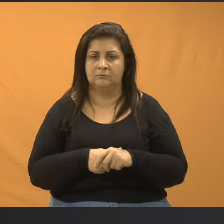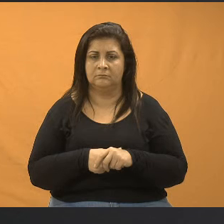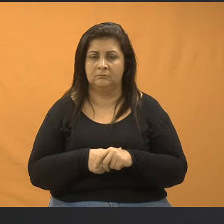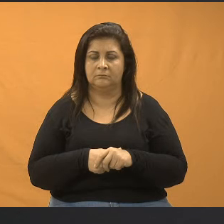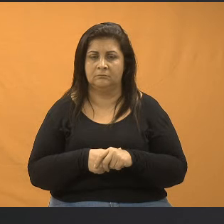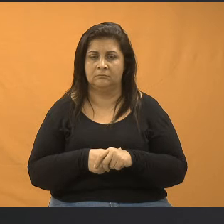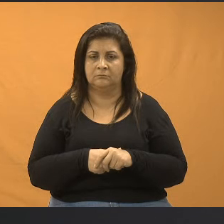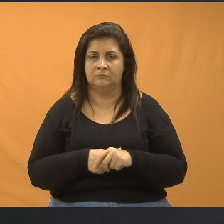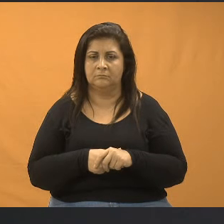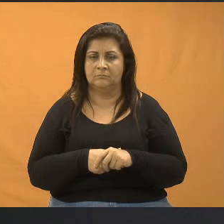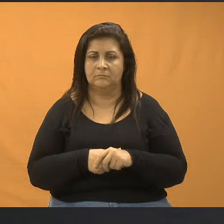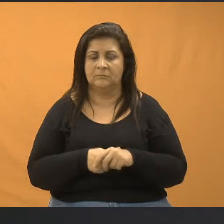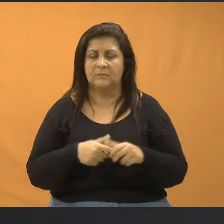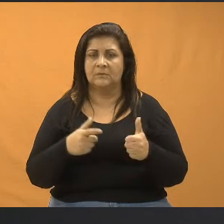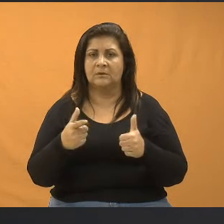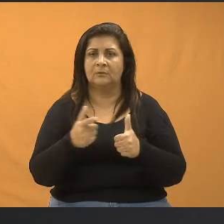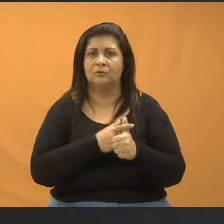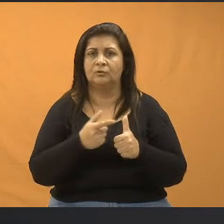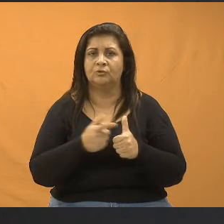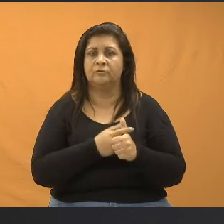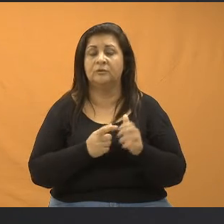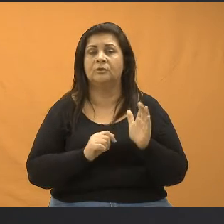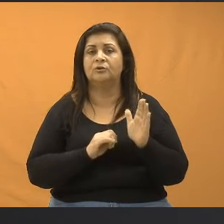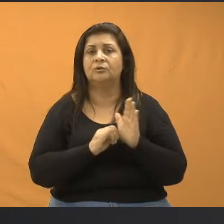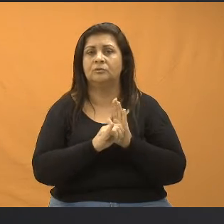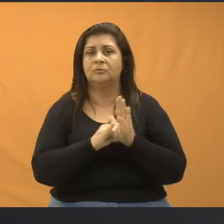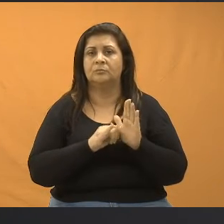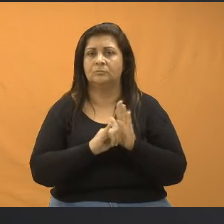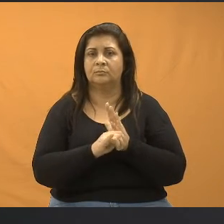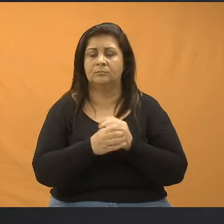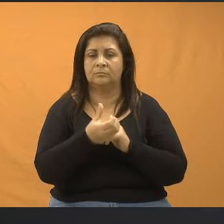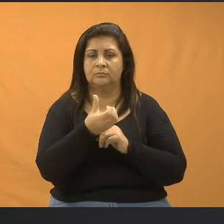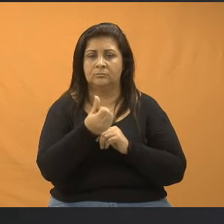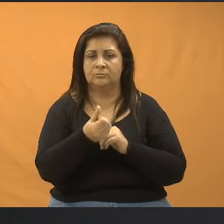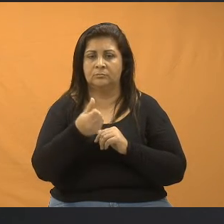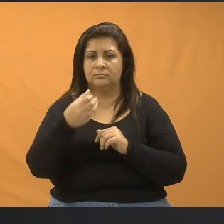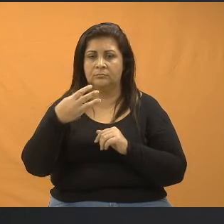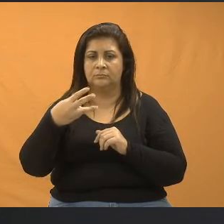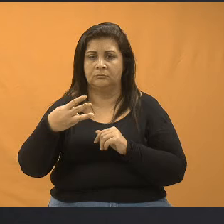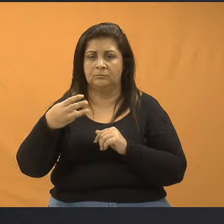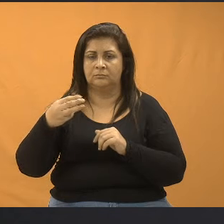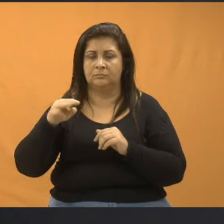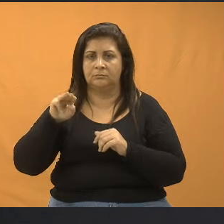dívida tributária, 63 milhões. Tirando